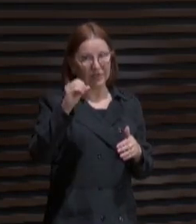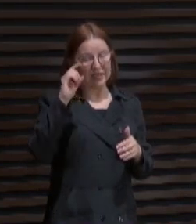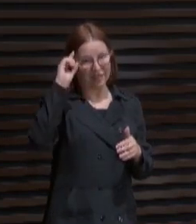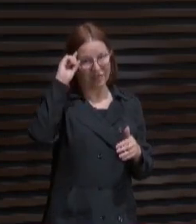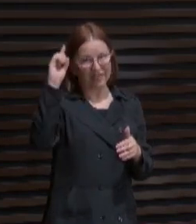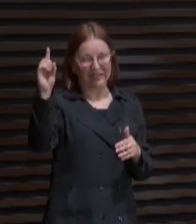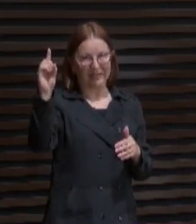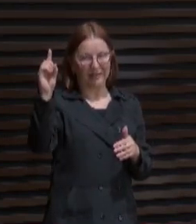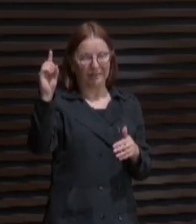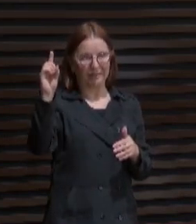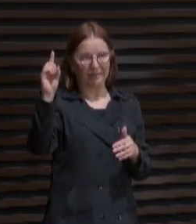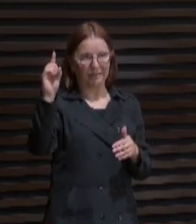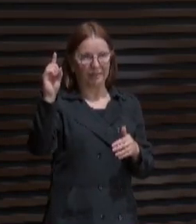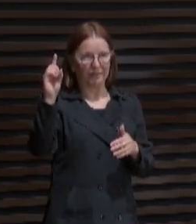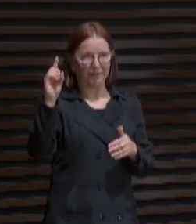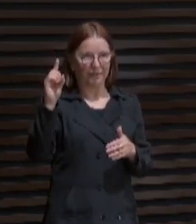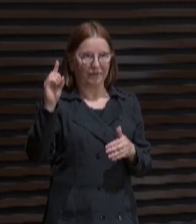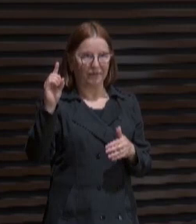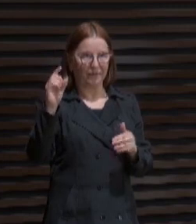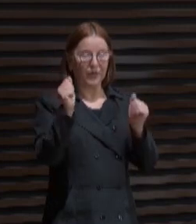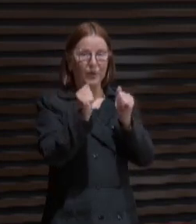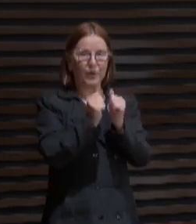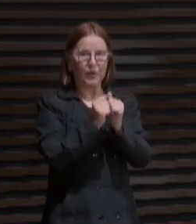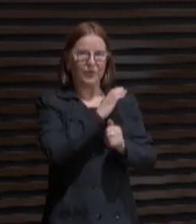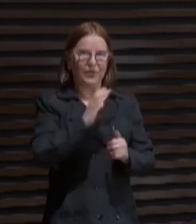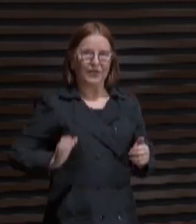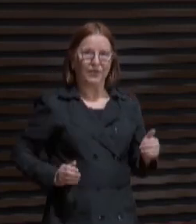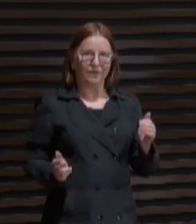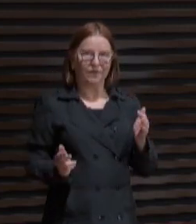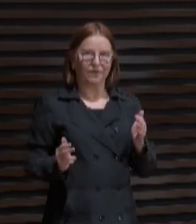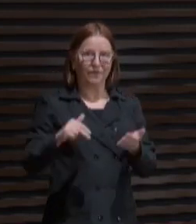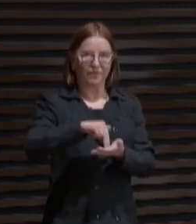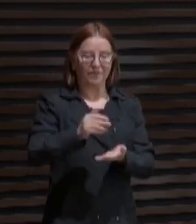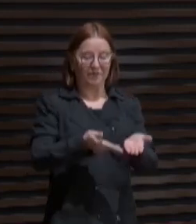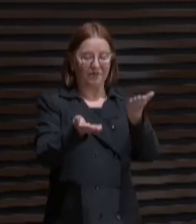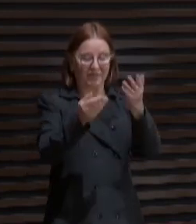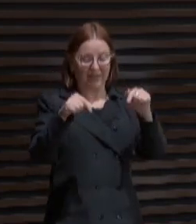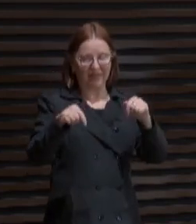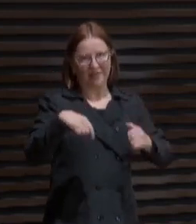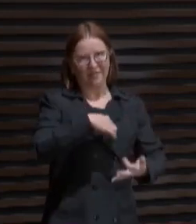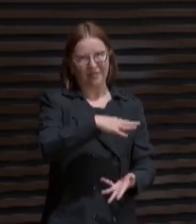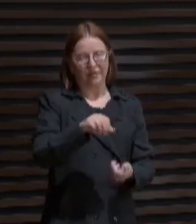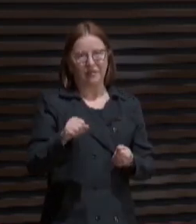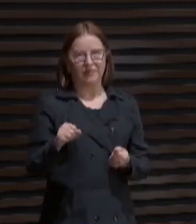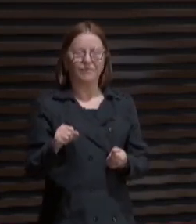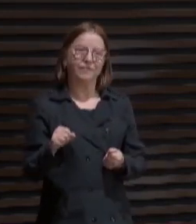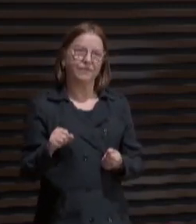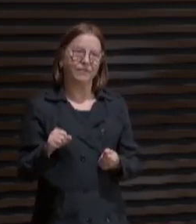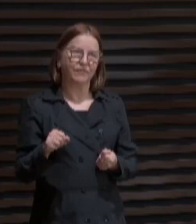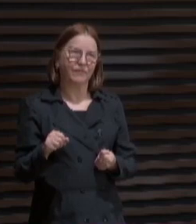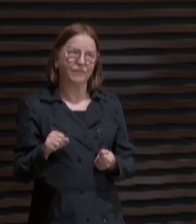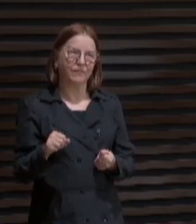dias com Cristo ressurreto aqui na terra? Qual foi o ânimo